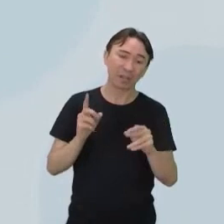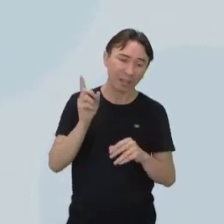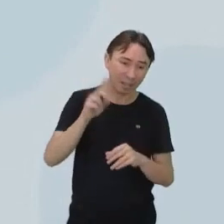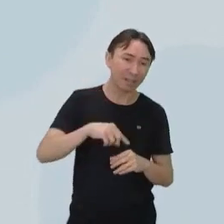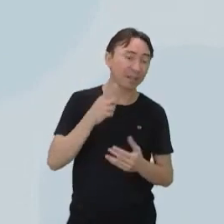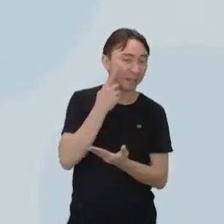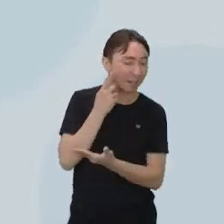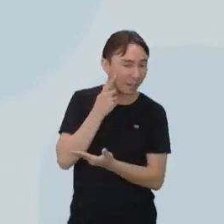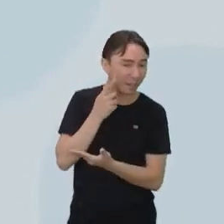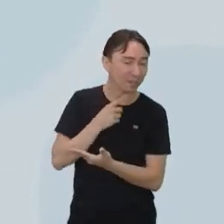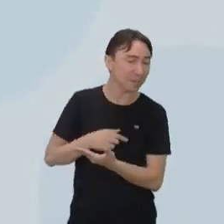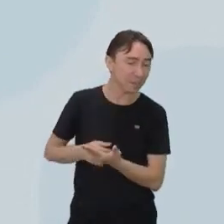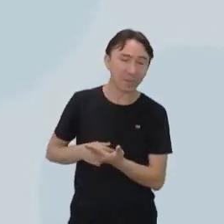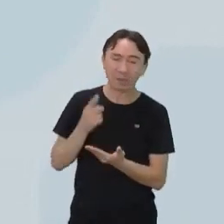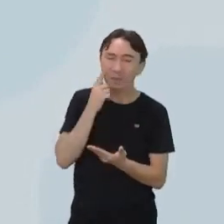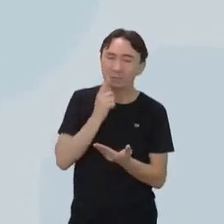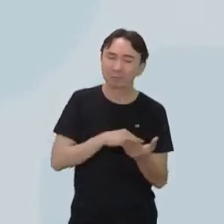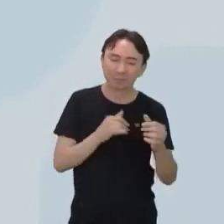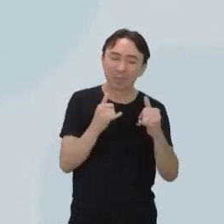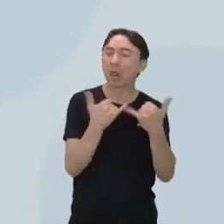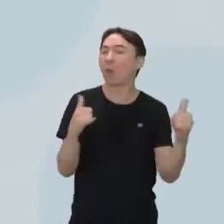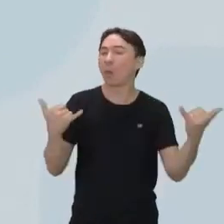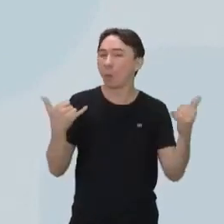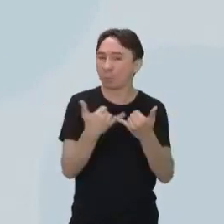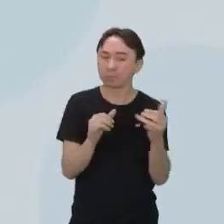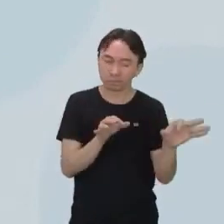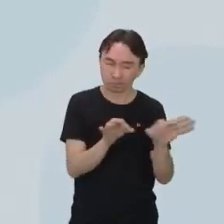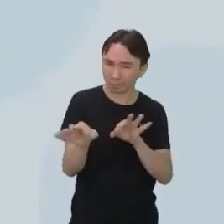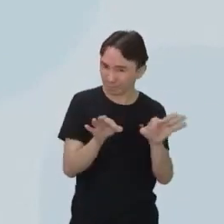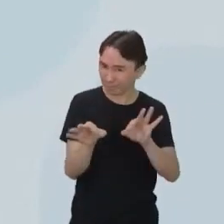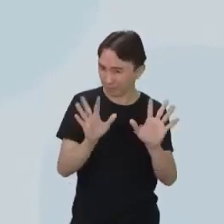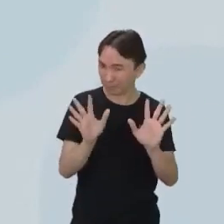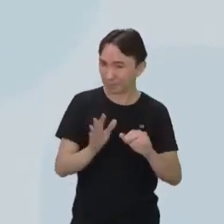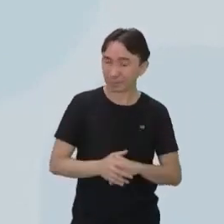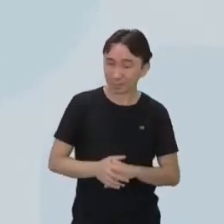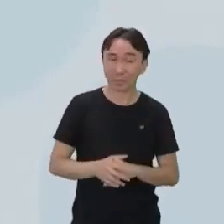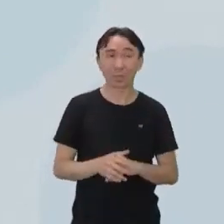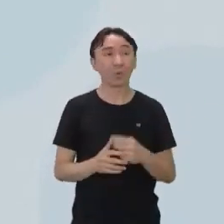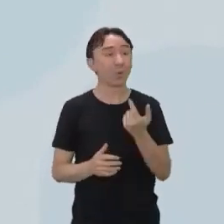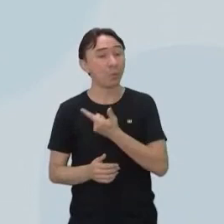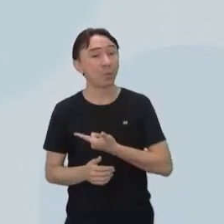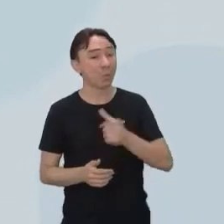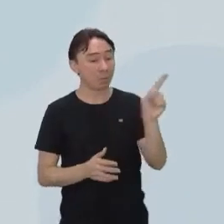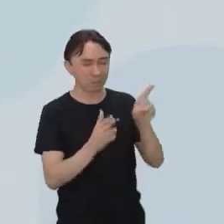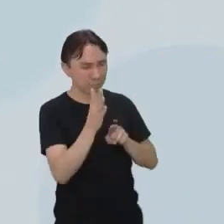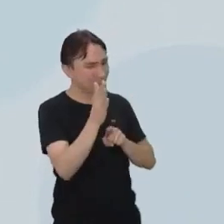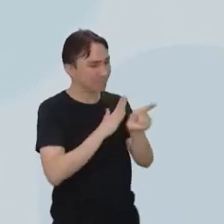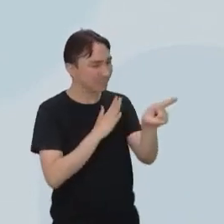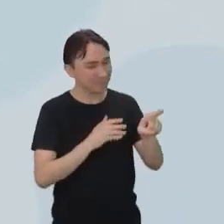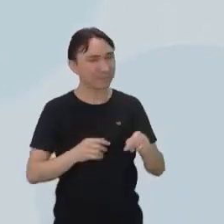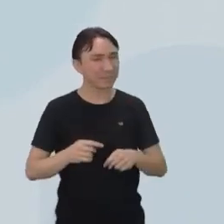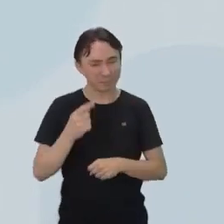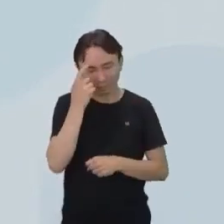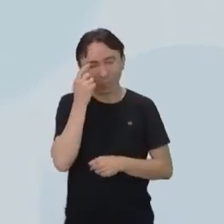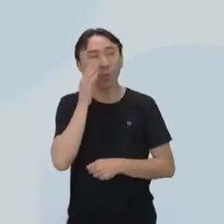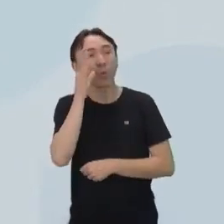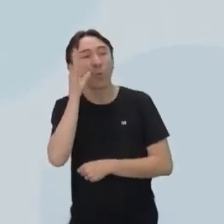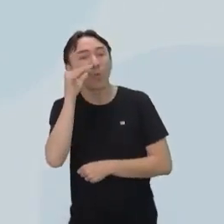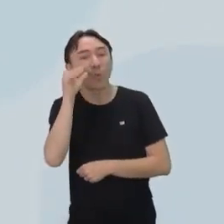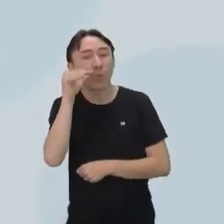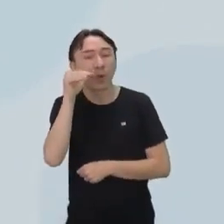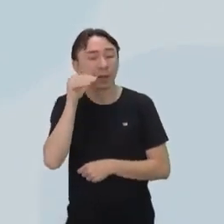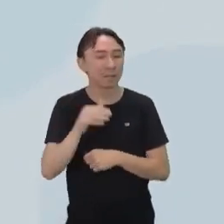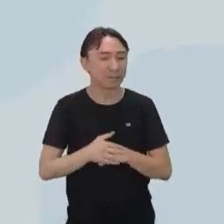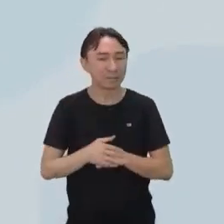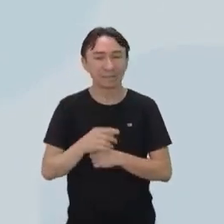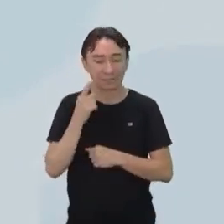eletrônica. Configuração eletrônica. Mas, por exemplo, outra pergunta, às vezes pode ser apenas um detalhe insignificante, mas eu fiquei aqui curioso, uma vez que